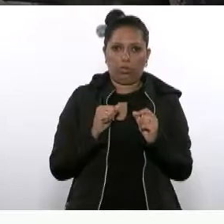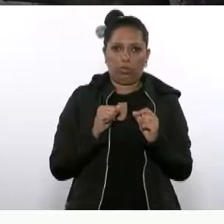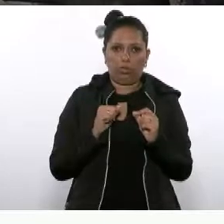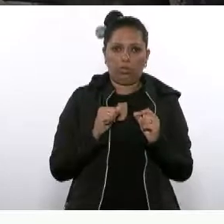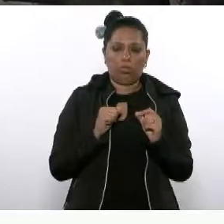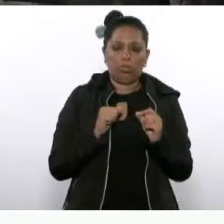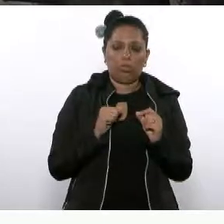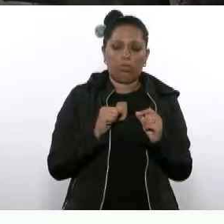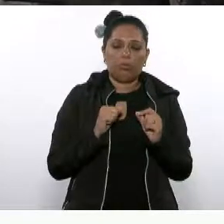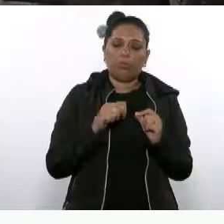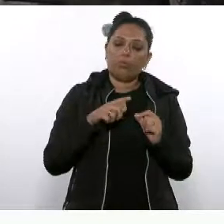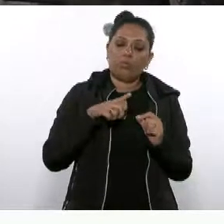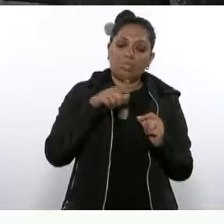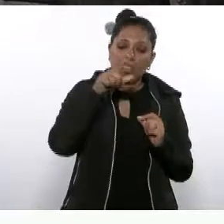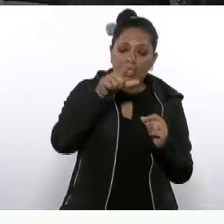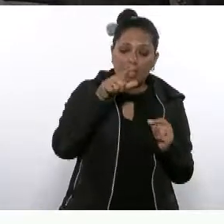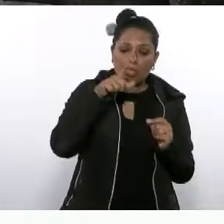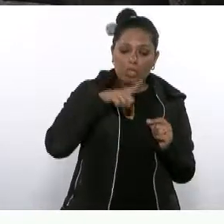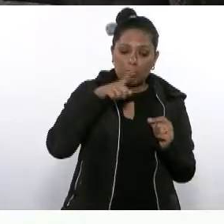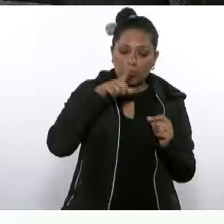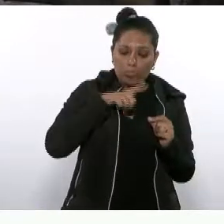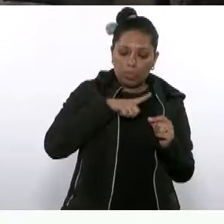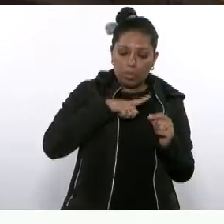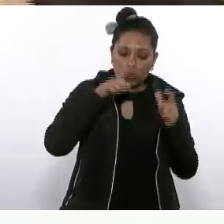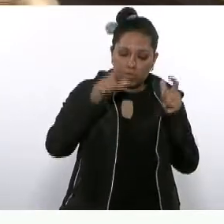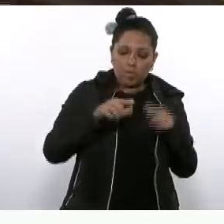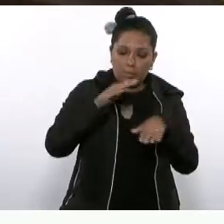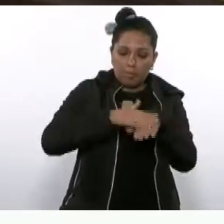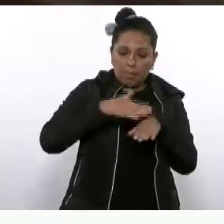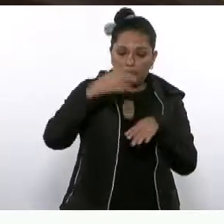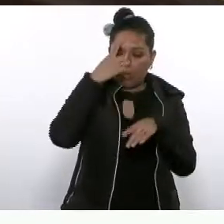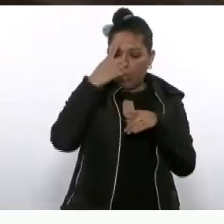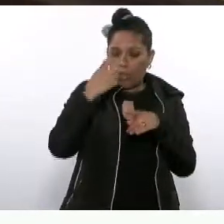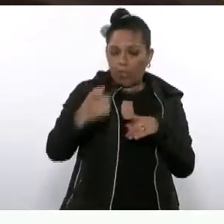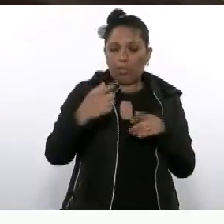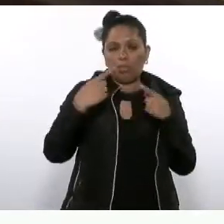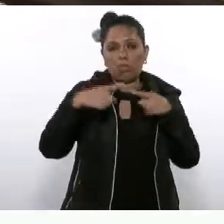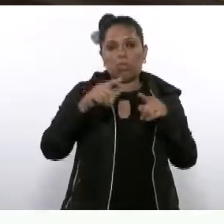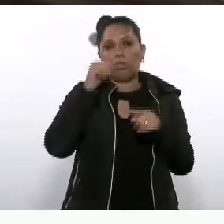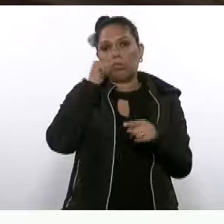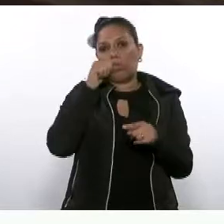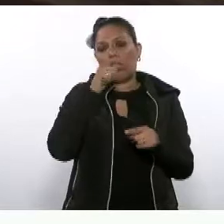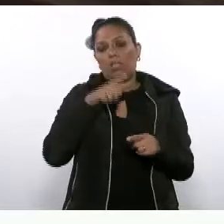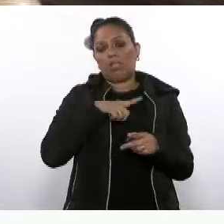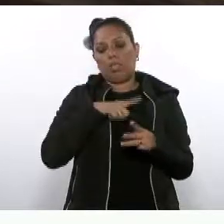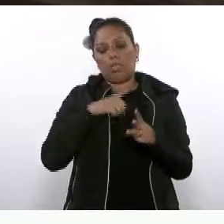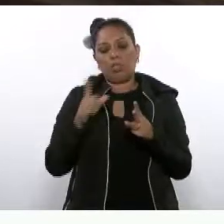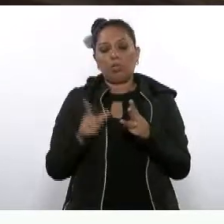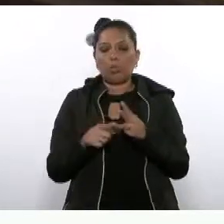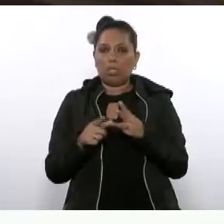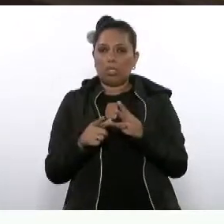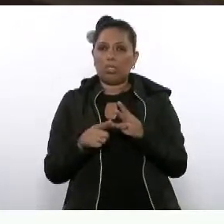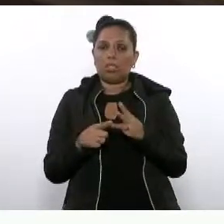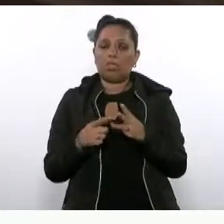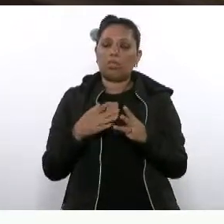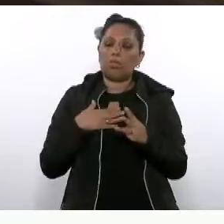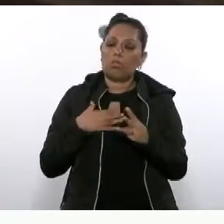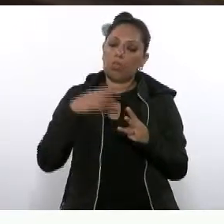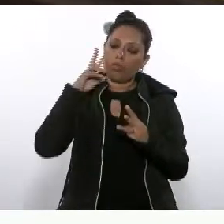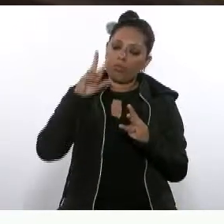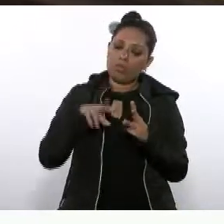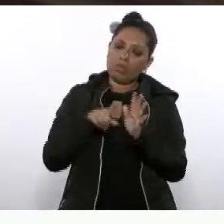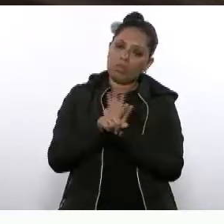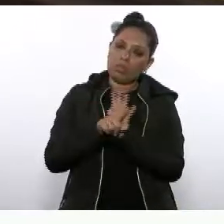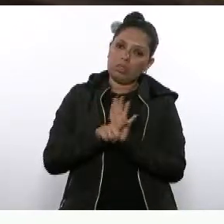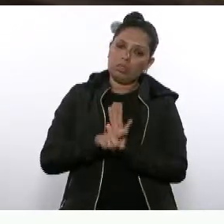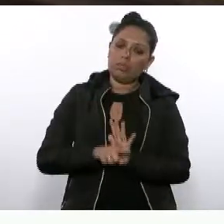tem incidência de violência contra a mulher. E um terceiro que não foi produzido aqui, mas que eu já